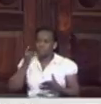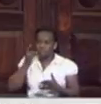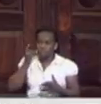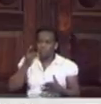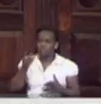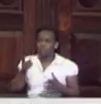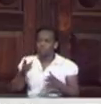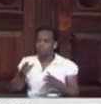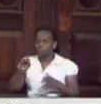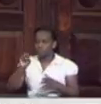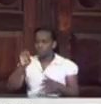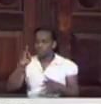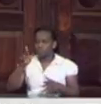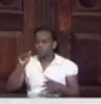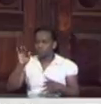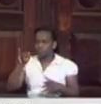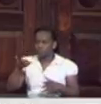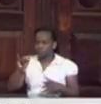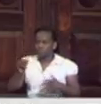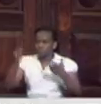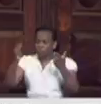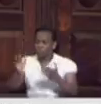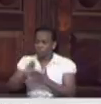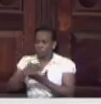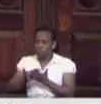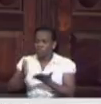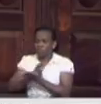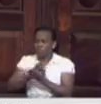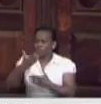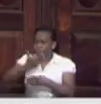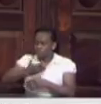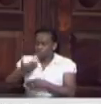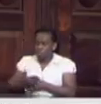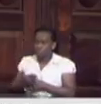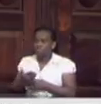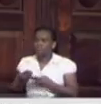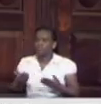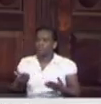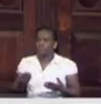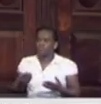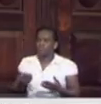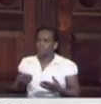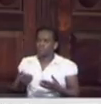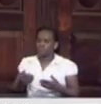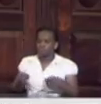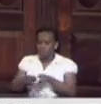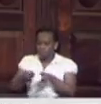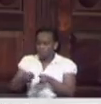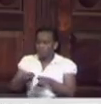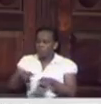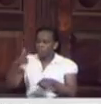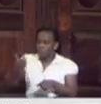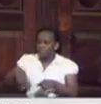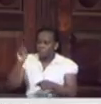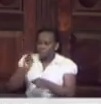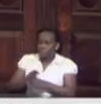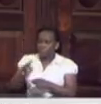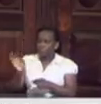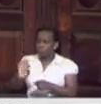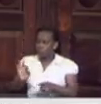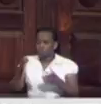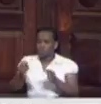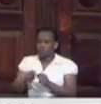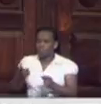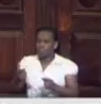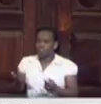Flávio Serafini falava do fechamento de escolas, da não efetivação de mais matrículas, e essa explicação